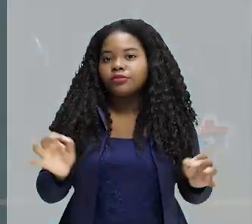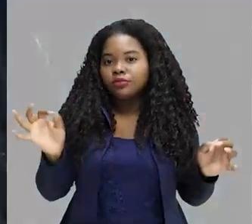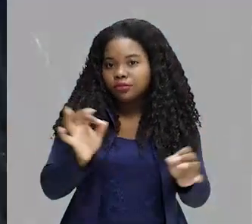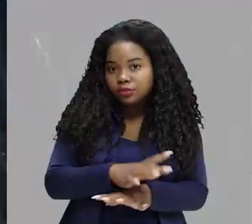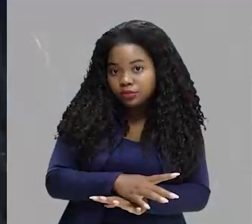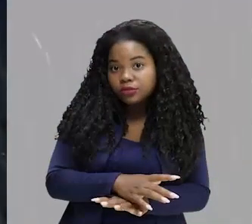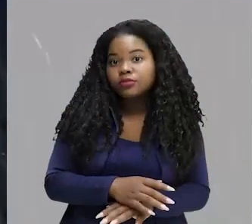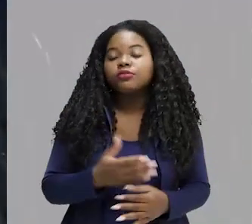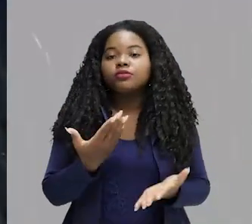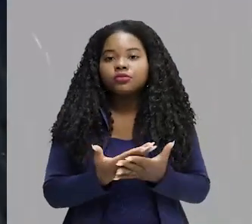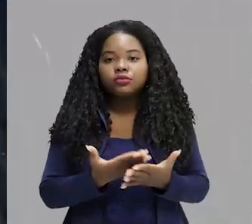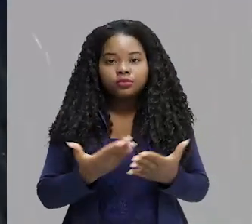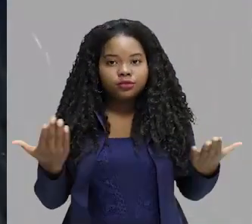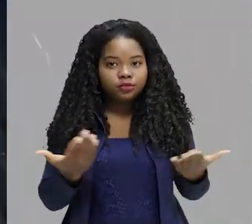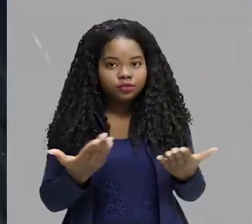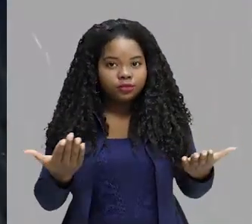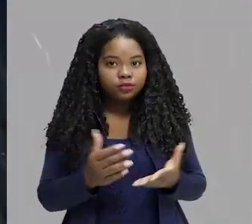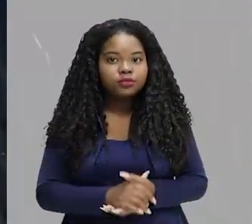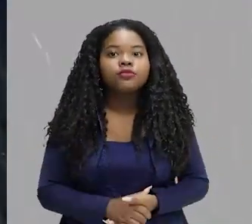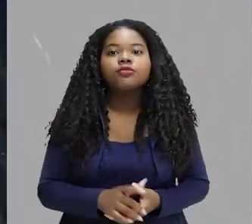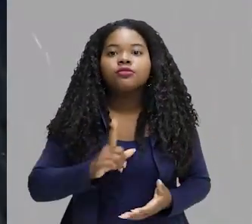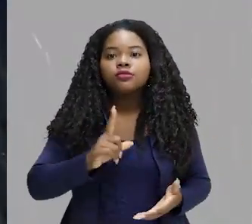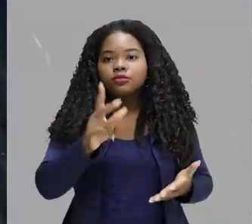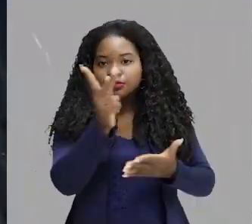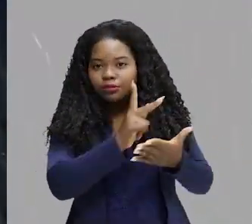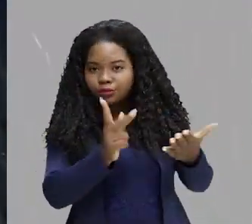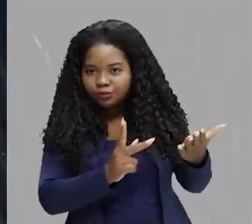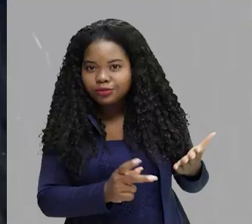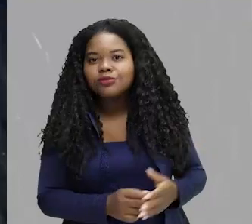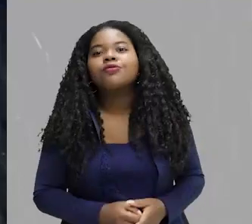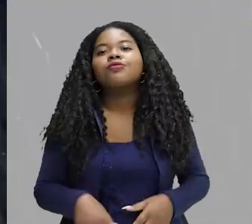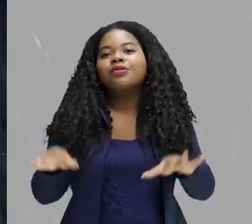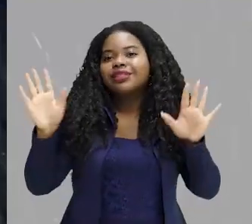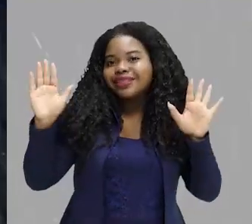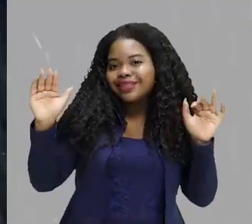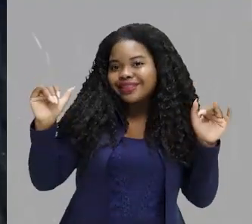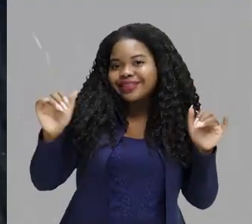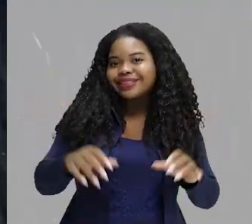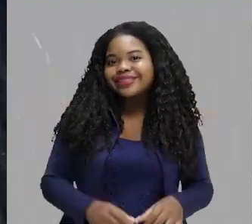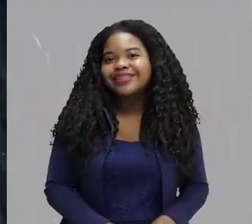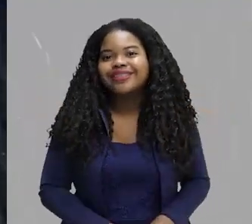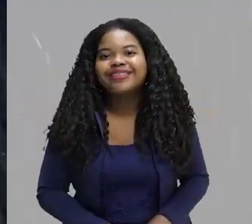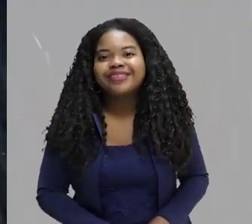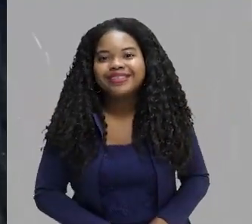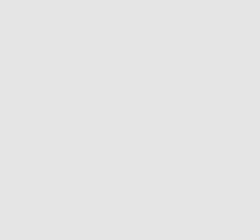encerramos por aqui a nossa aula de hoje. Nós tratamos de poesia. Até a próxima e bye, bye.